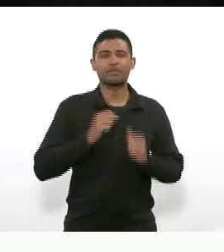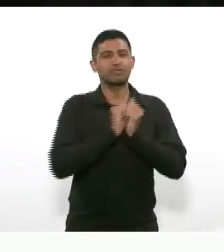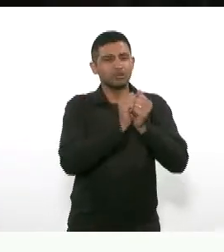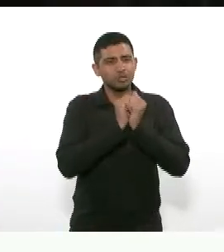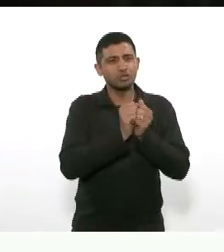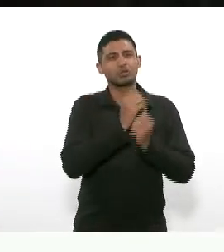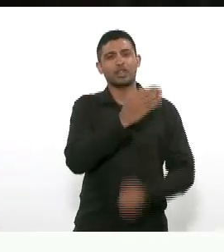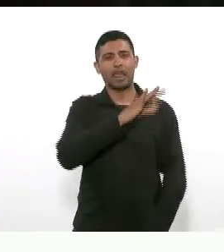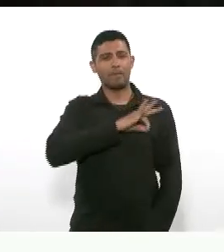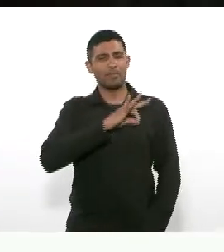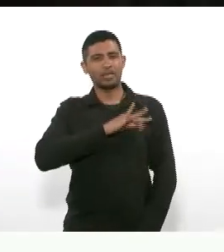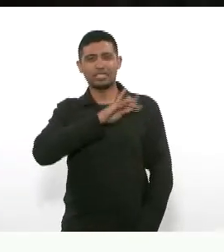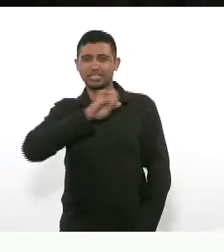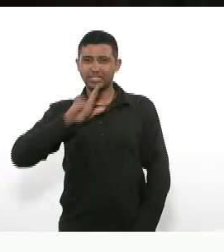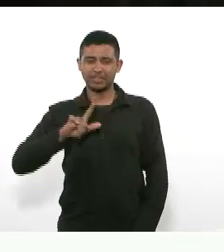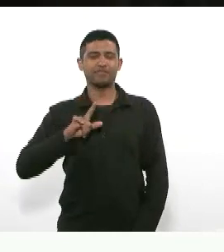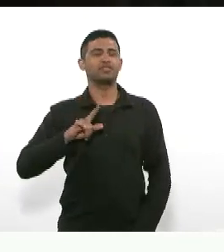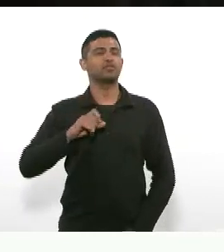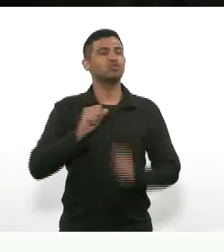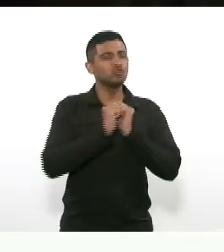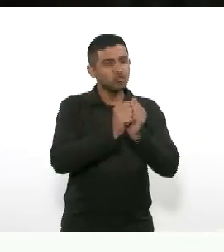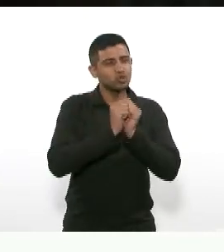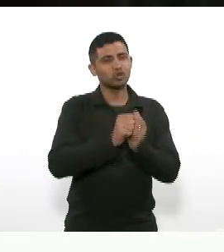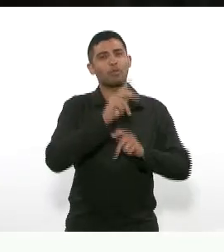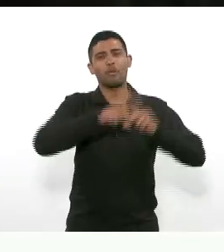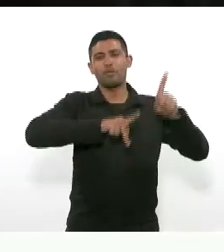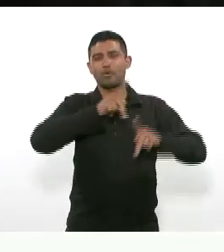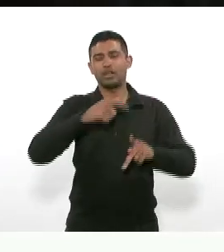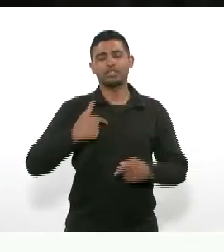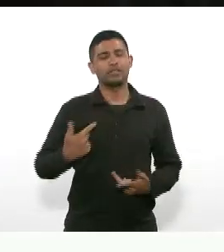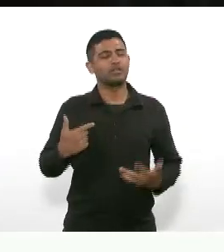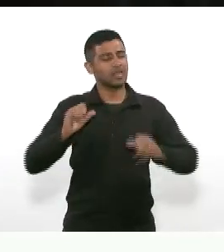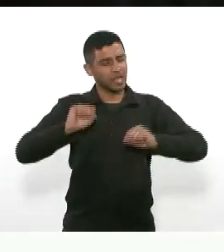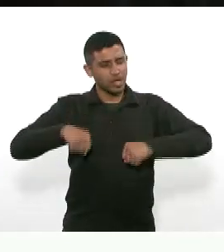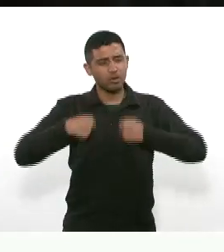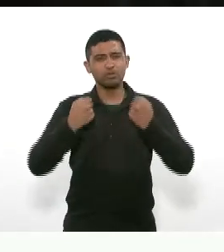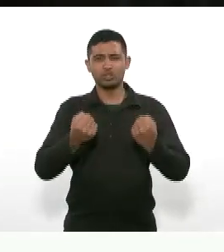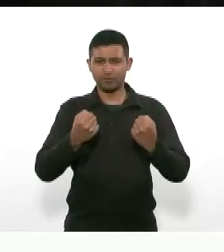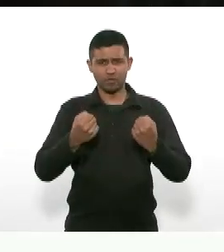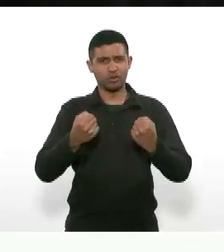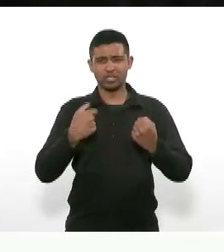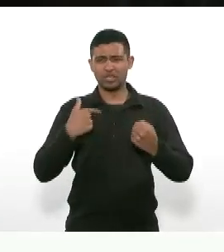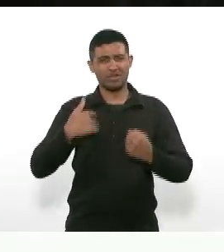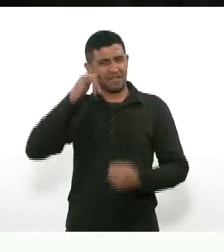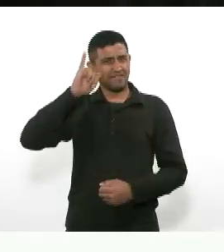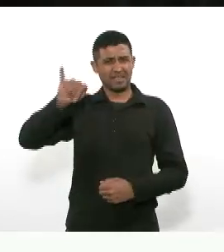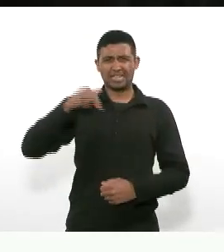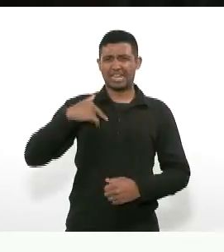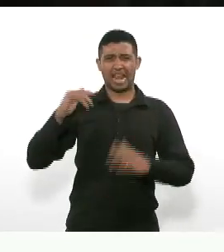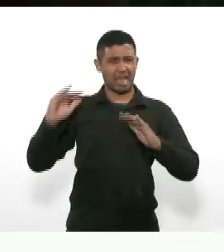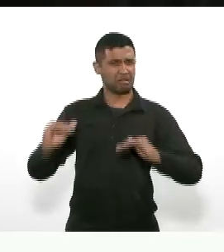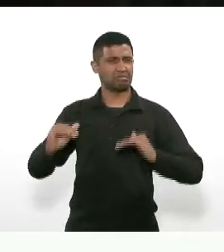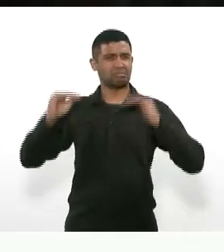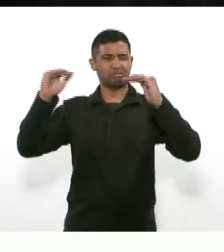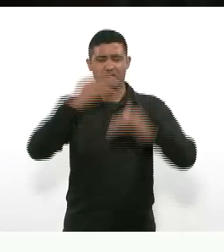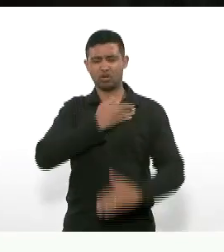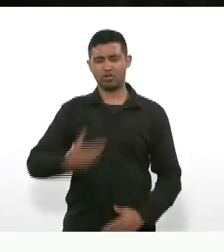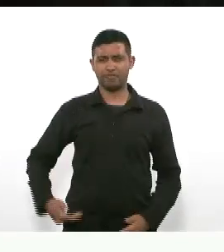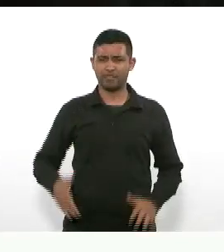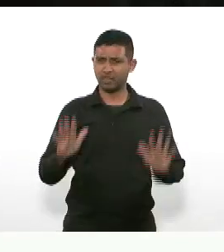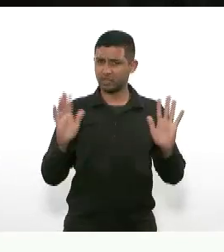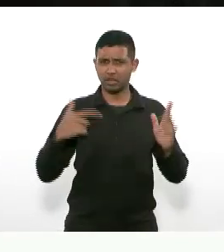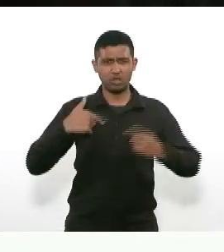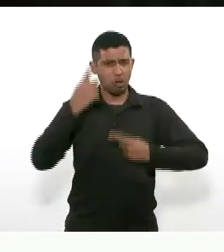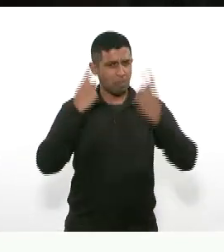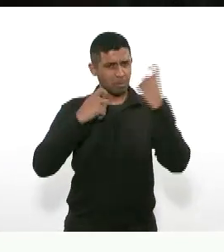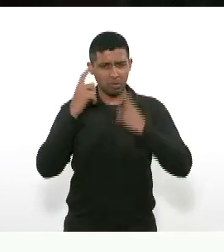Polícia Civil. Eu faço questão de não ter nenhum cargo no governo. Portanto, eu não tenho preocupação nenhuma de ser base